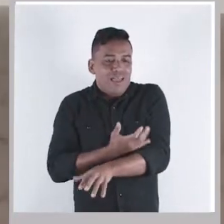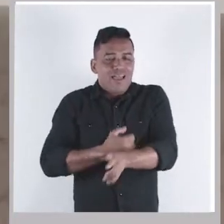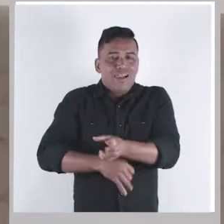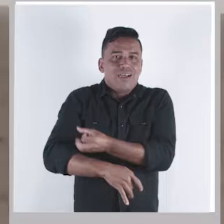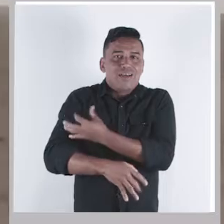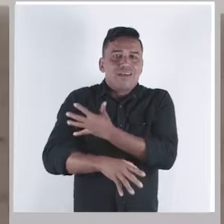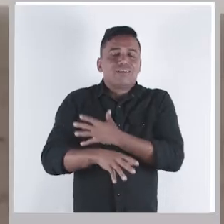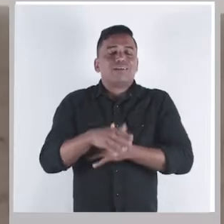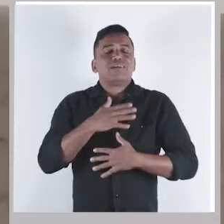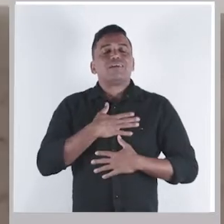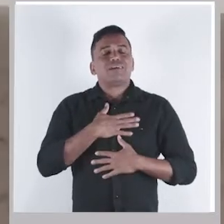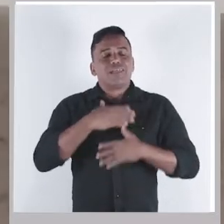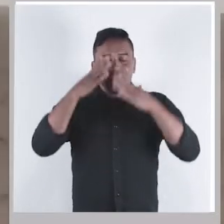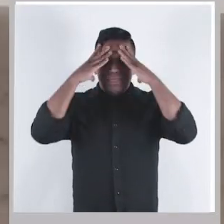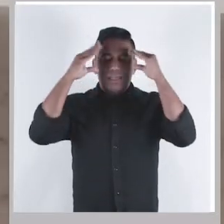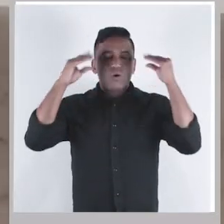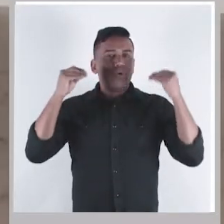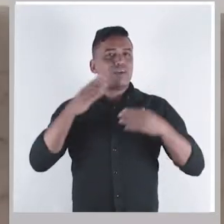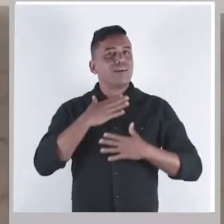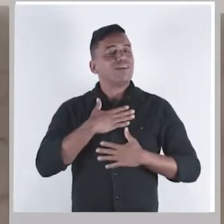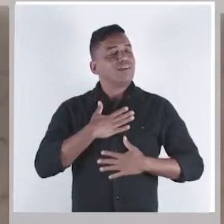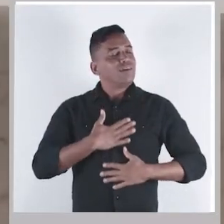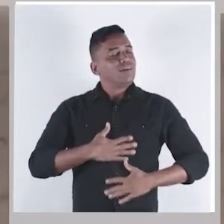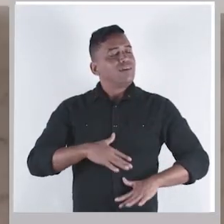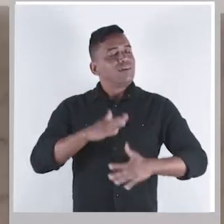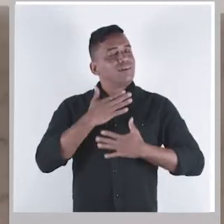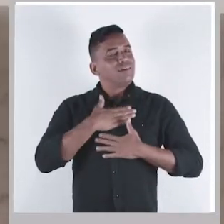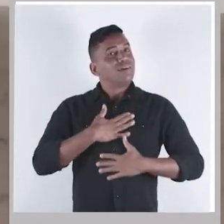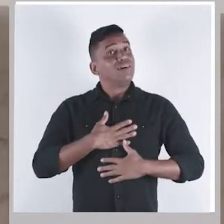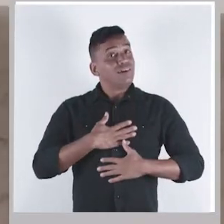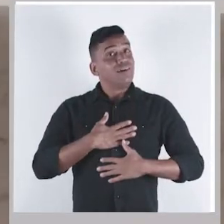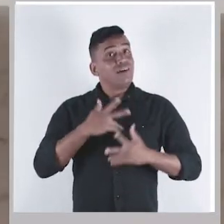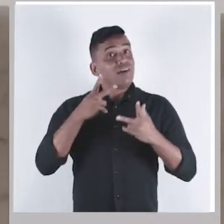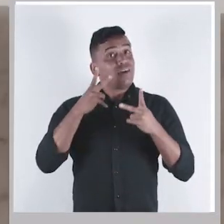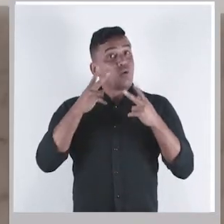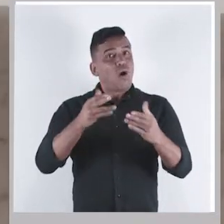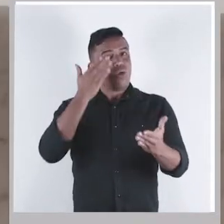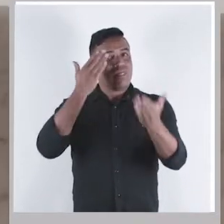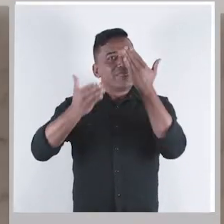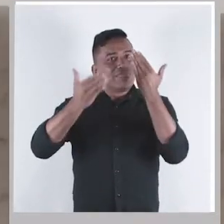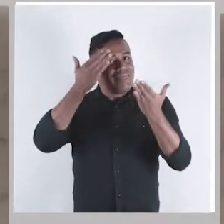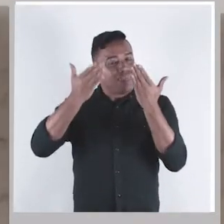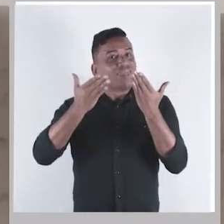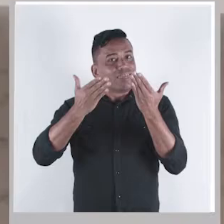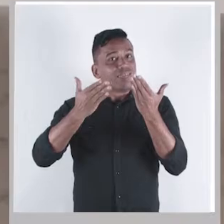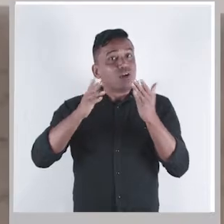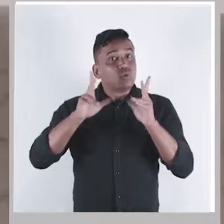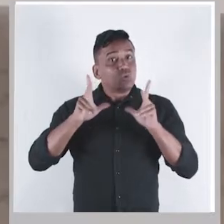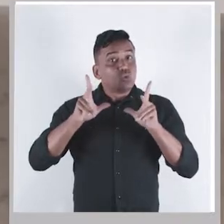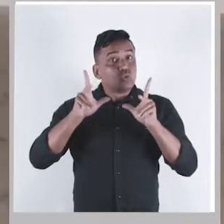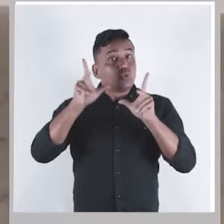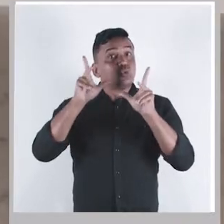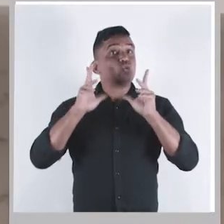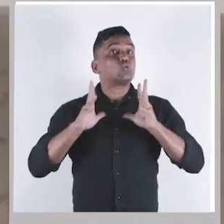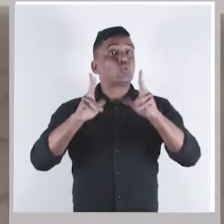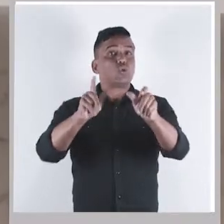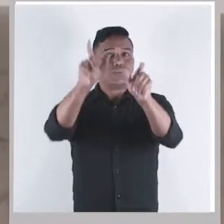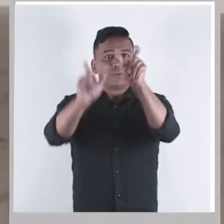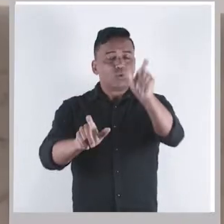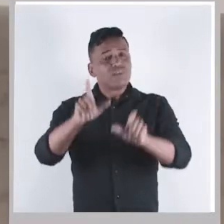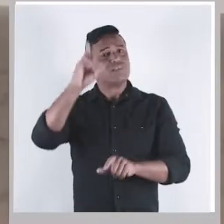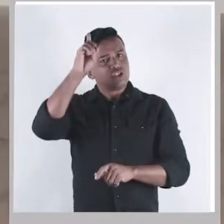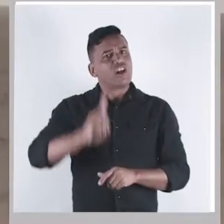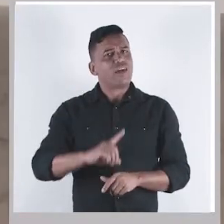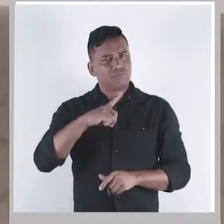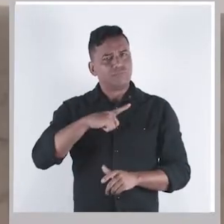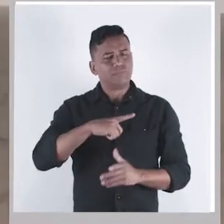estou fazendo essa referência, porque quando a gente está falando desse processo de democratização da leitura e da